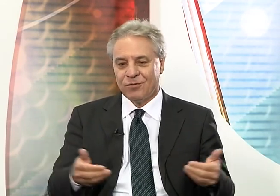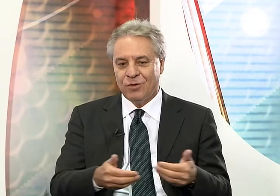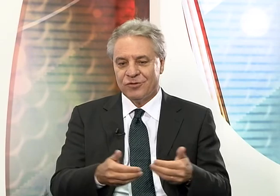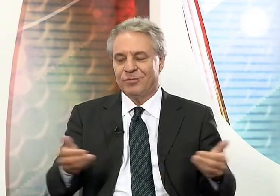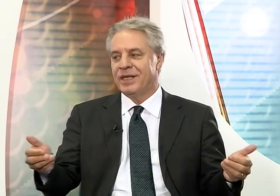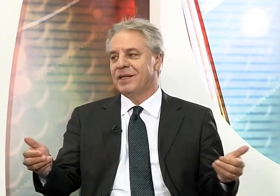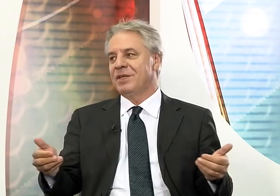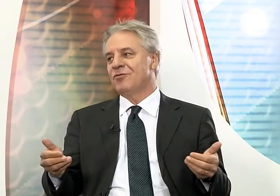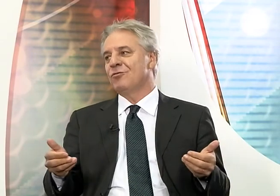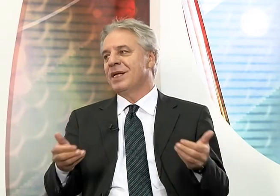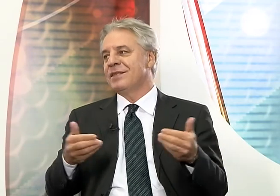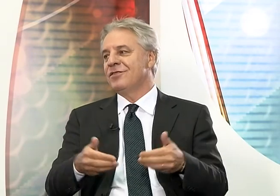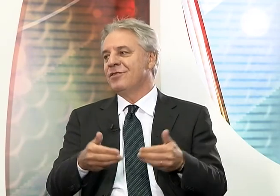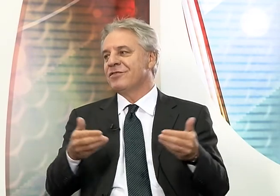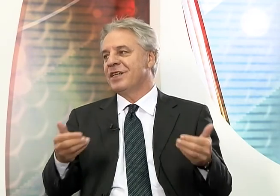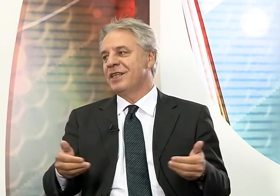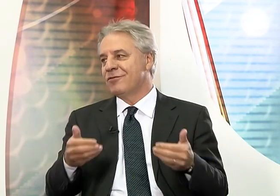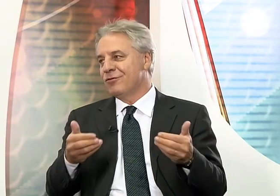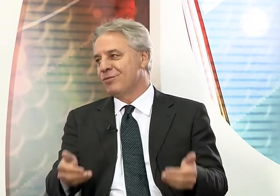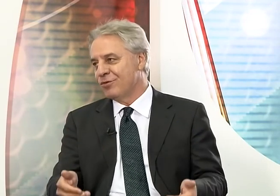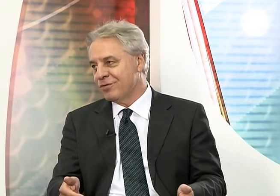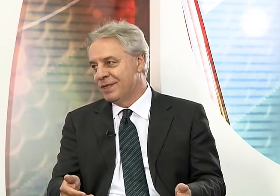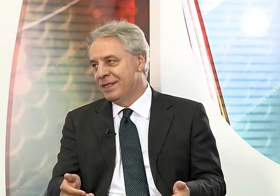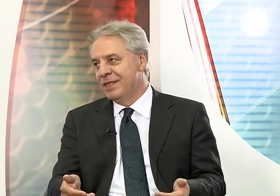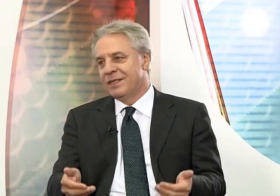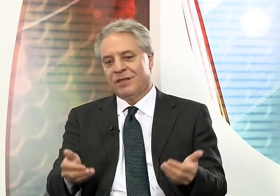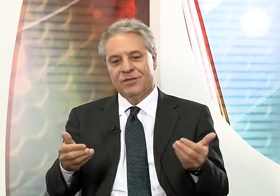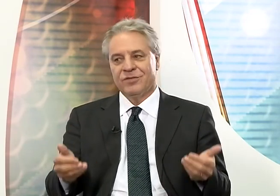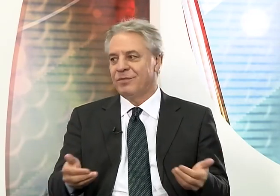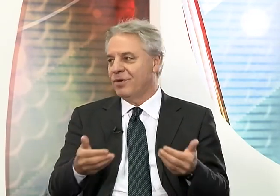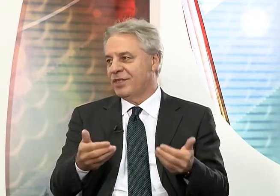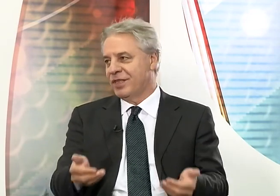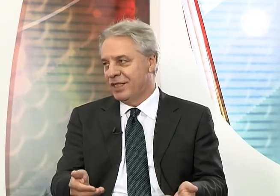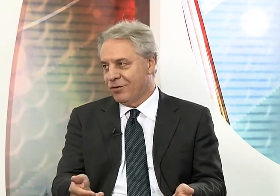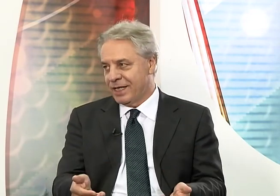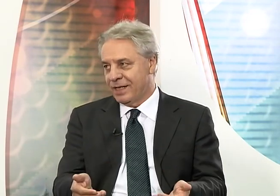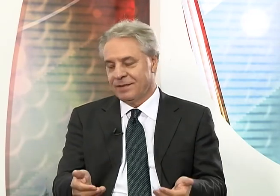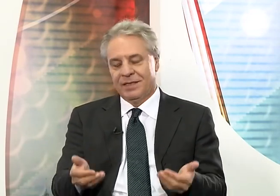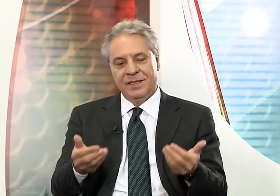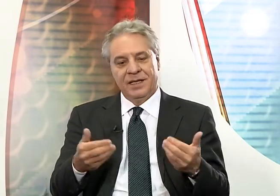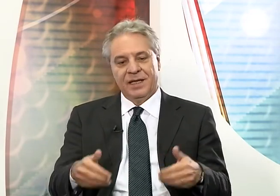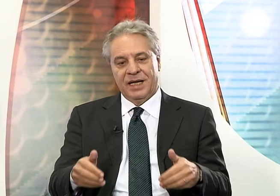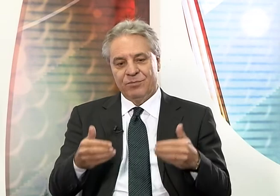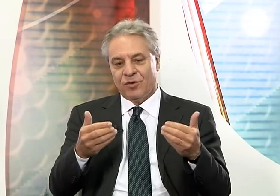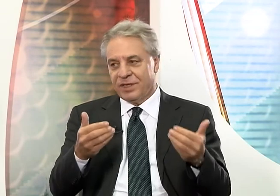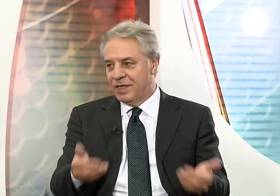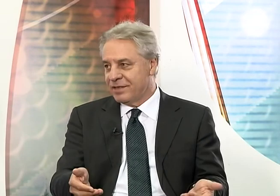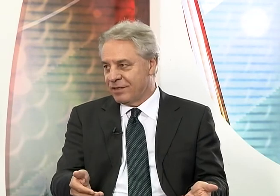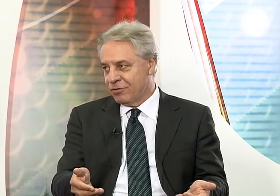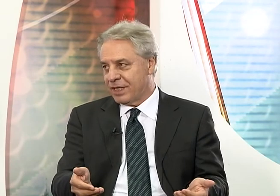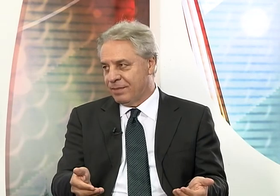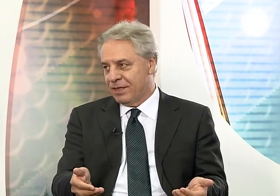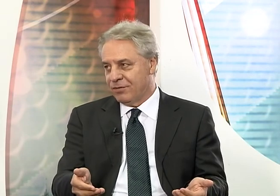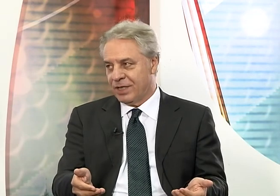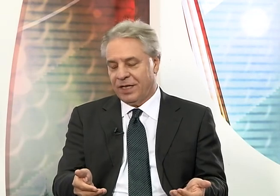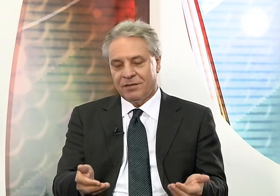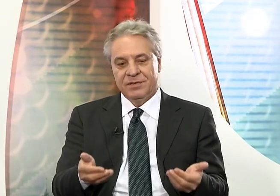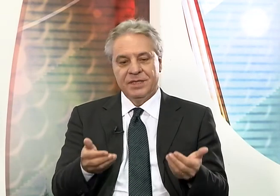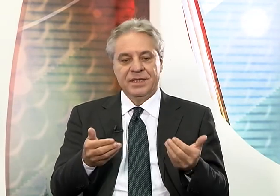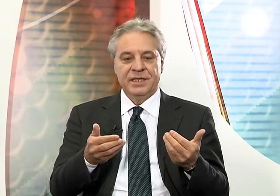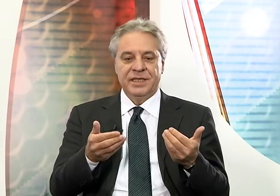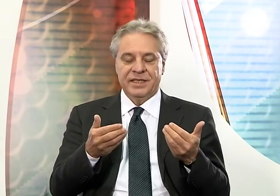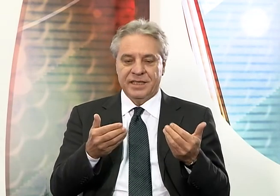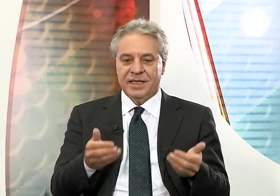diz costumeiramente: o Brasil é o celeiro do mundo. Então não se pode ignorar a importância do trabalho